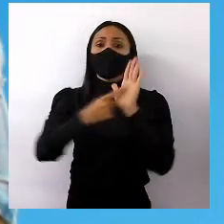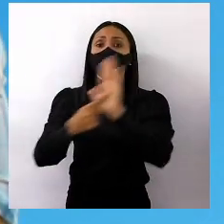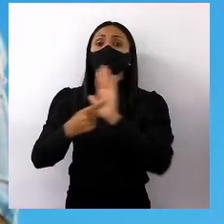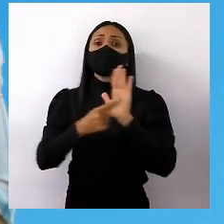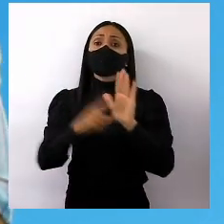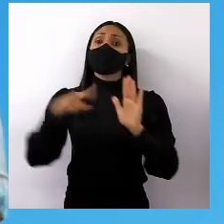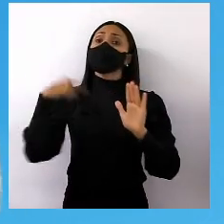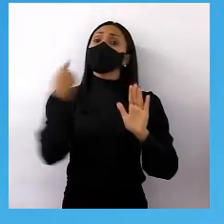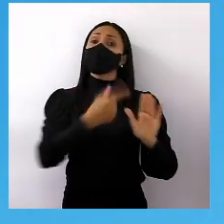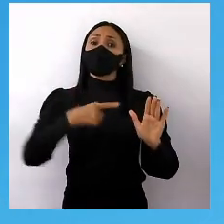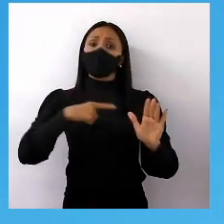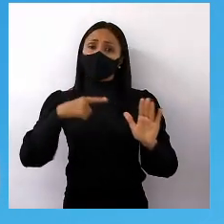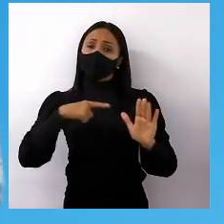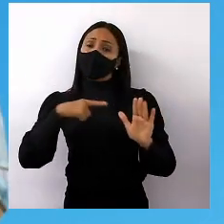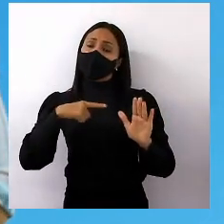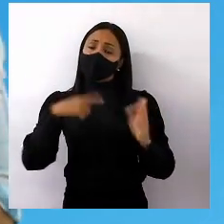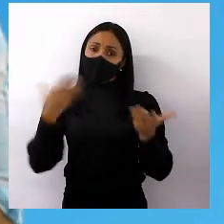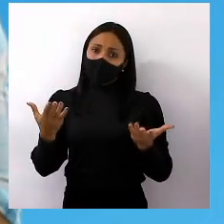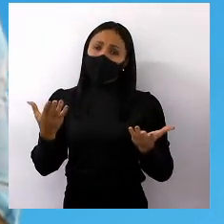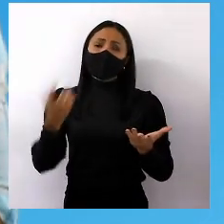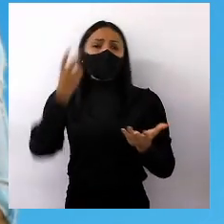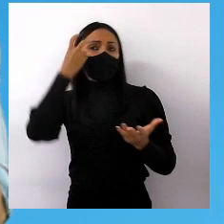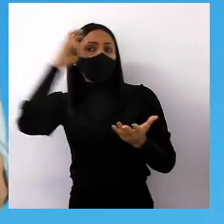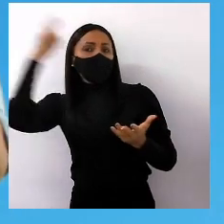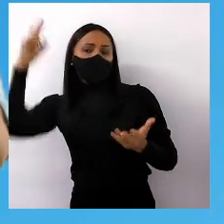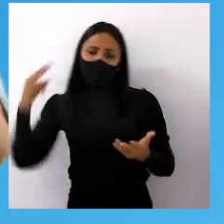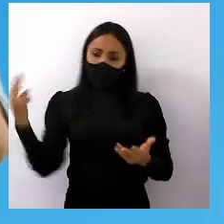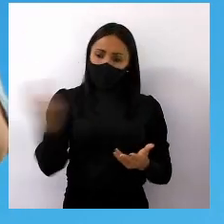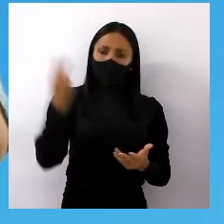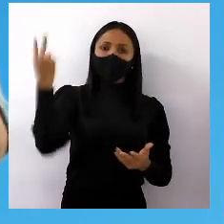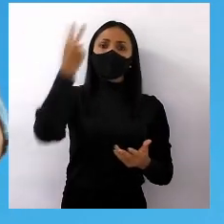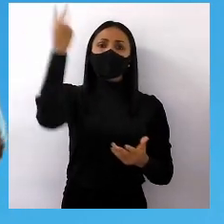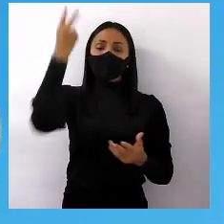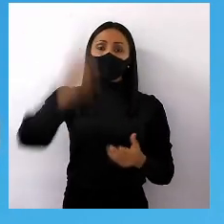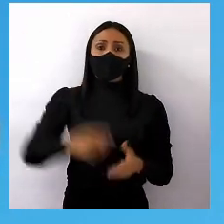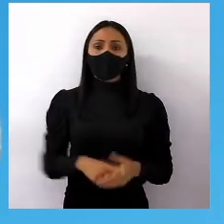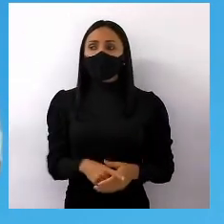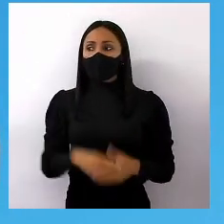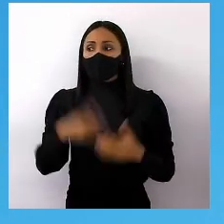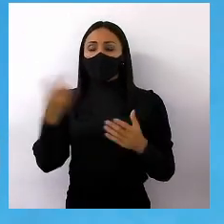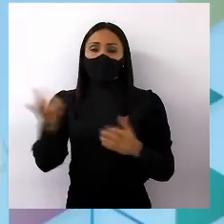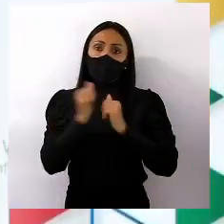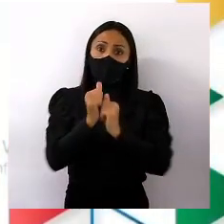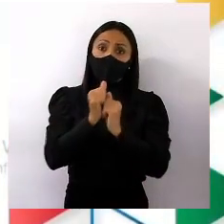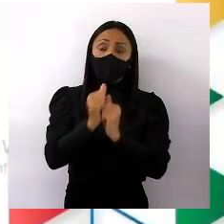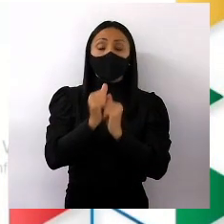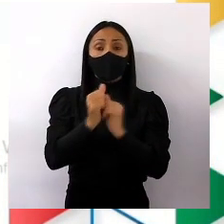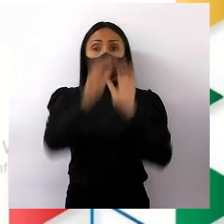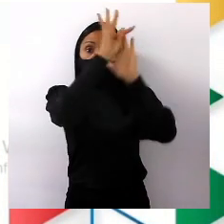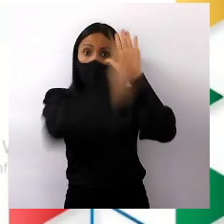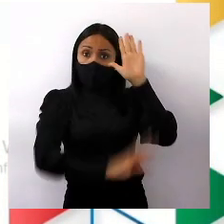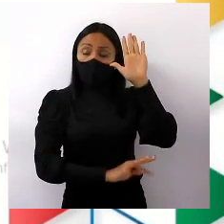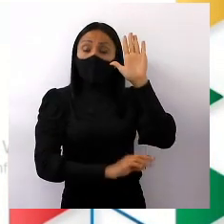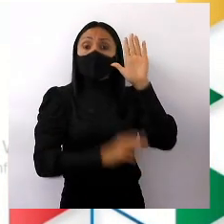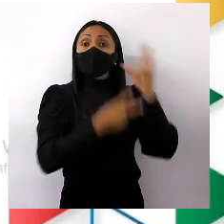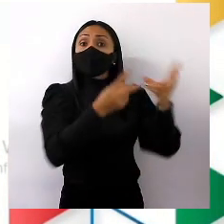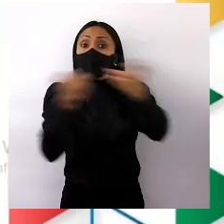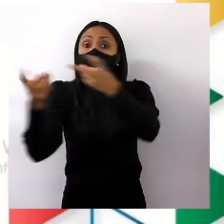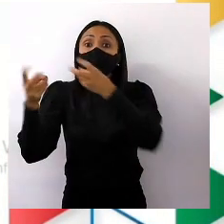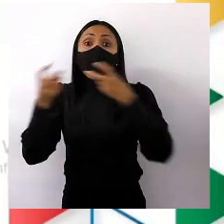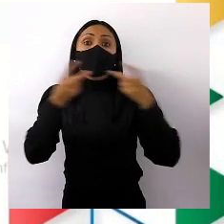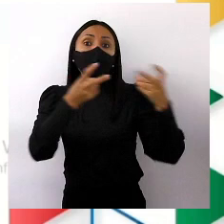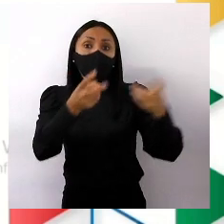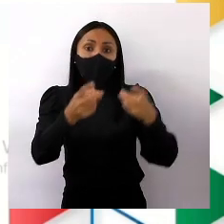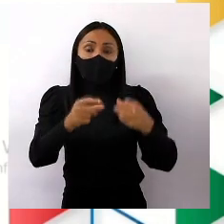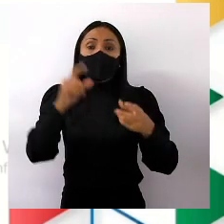temos de interessante, não é isso? De valorização. Se vocês acompanham agora no texto aí, gente, vão poder perceber da importância